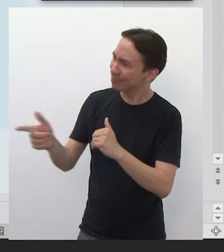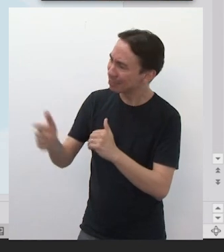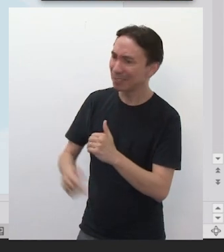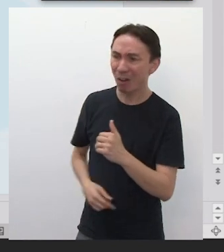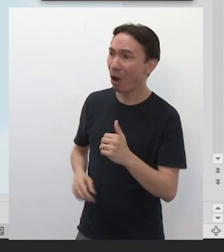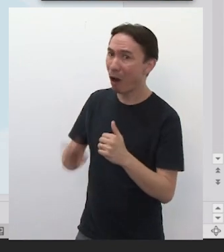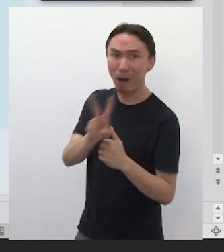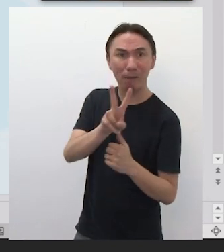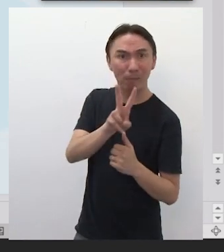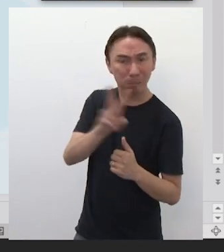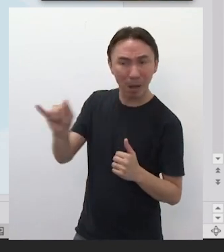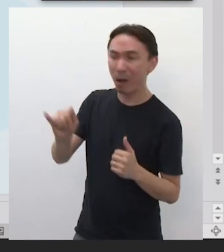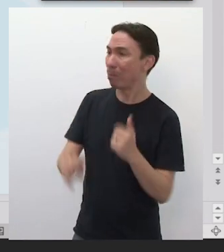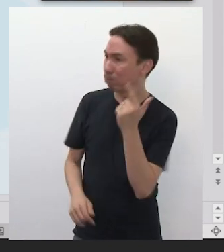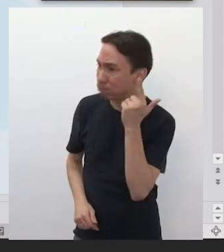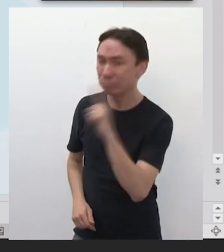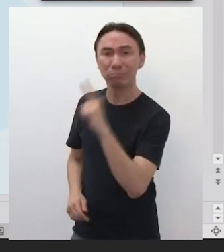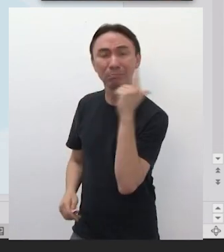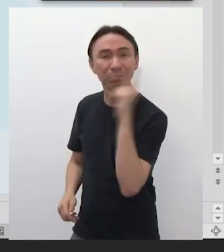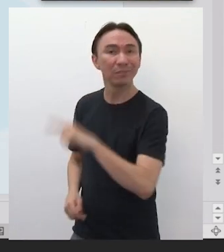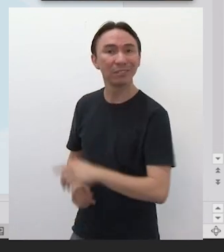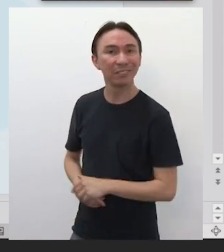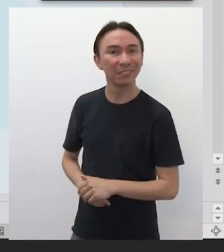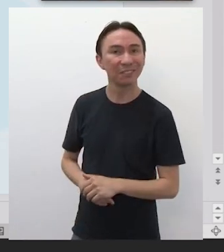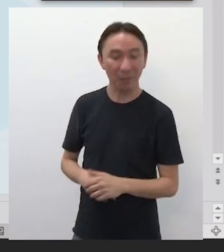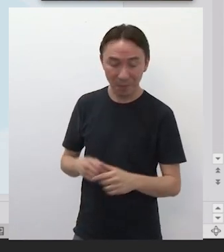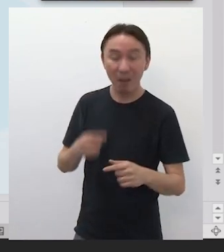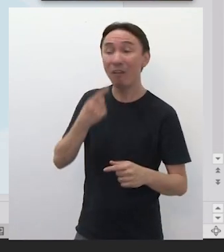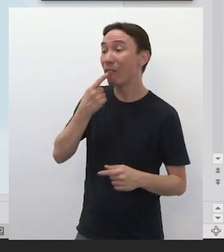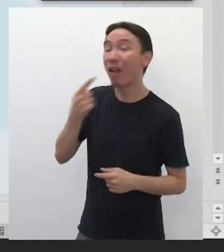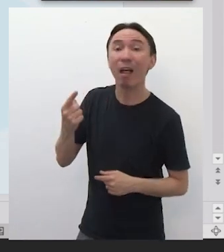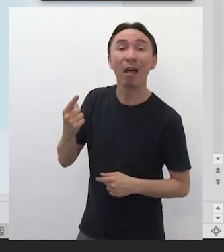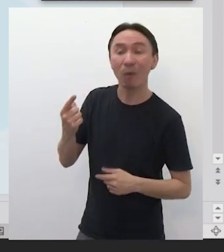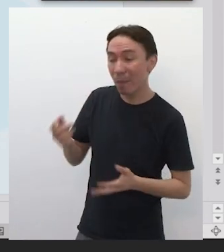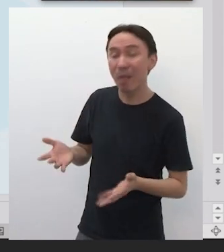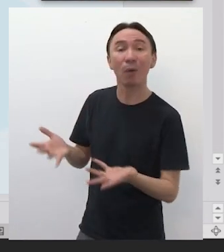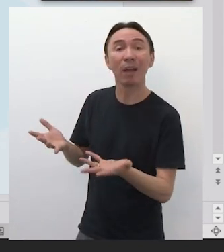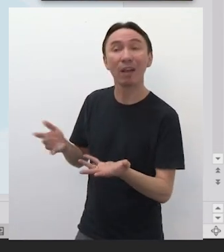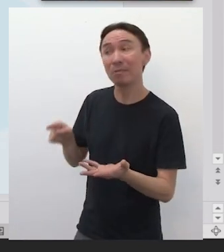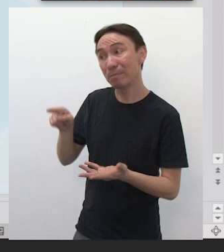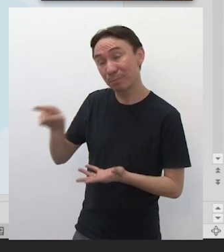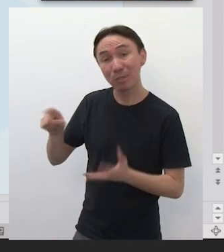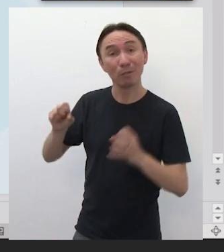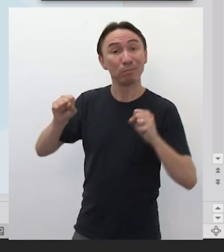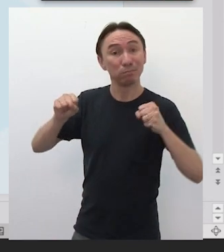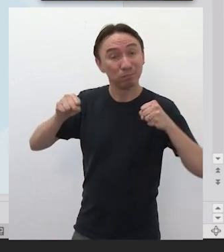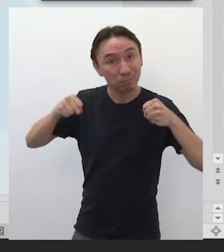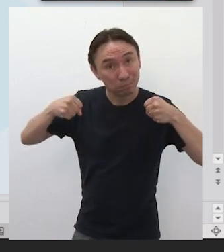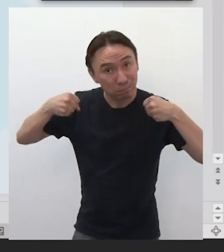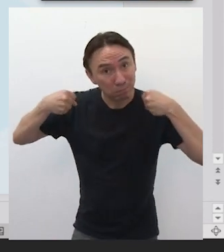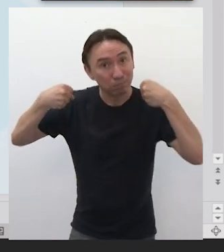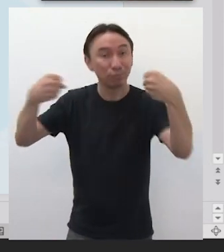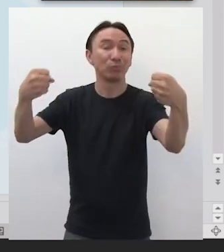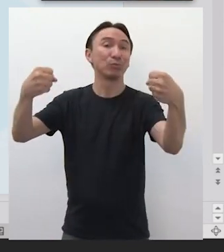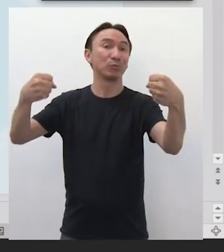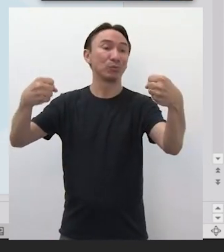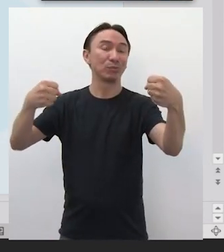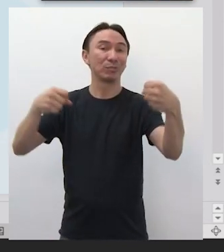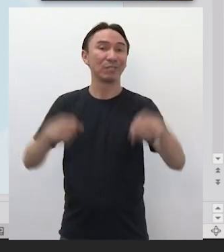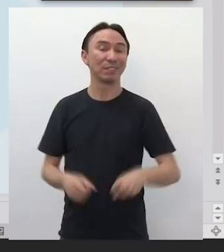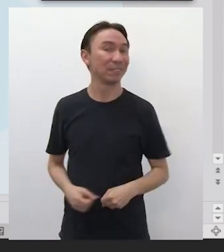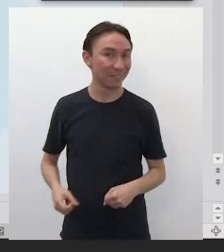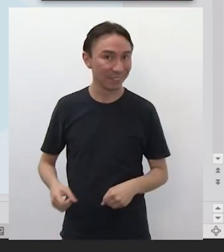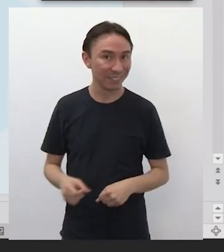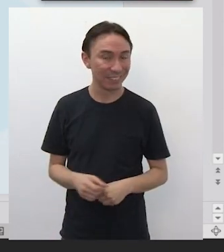Veja, eu estou falando do esforço, eu não estou falando da personalidade que ele é inteligente ou nada. Isso é muito mais possível de